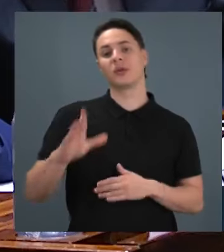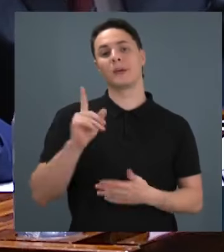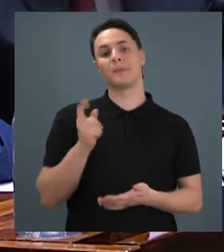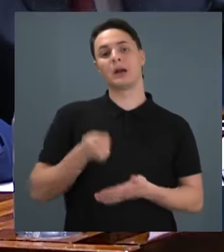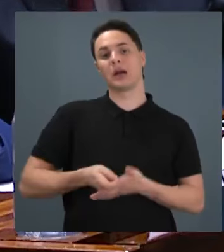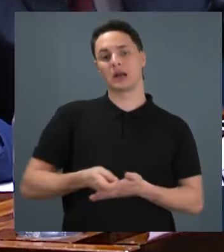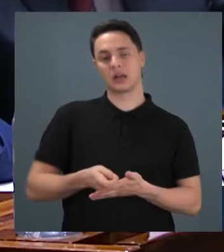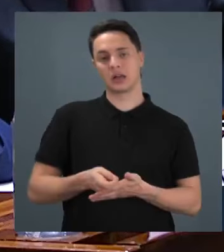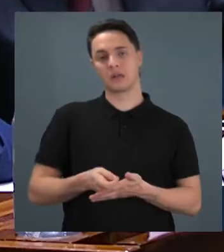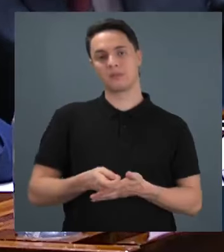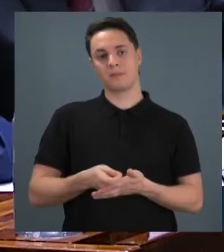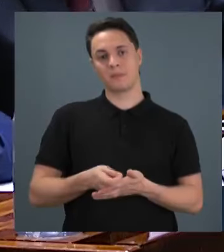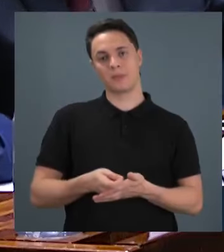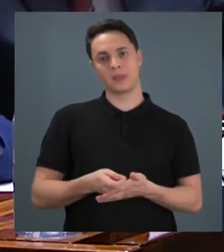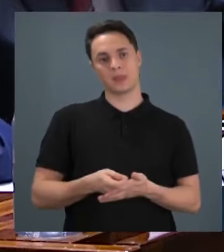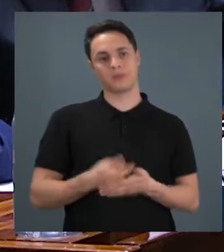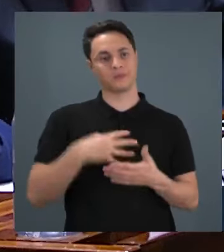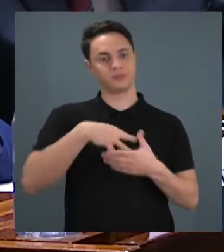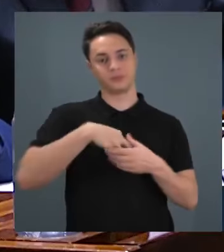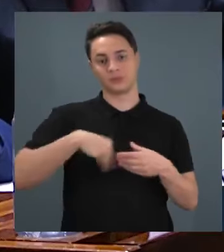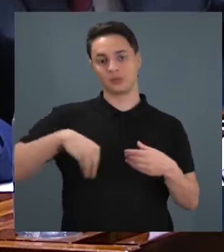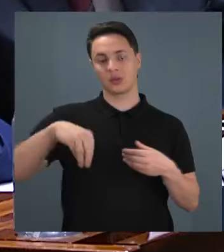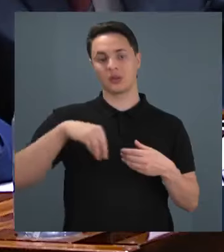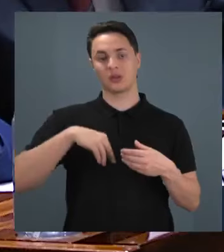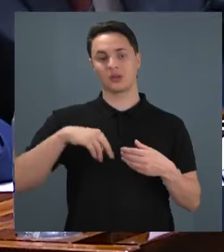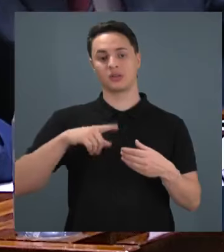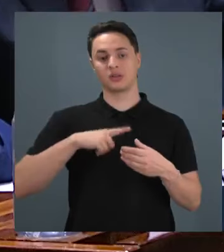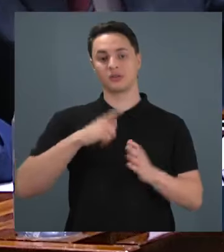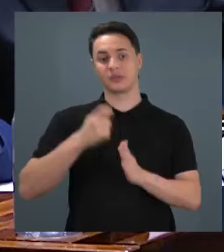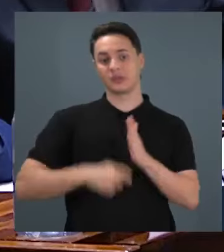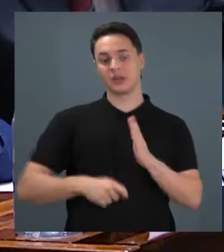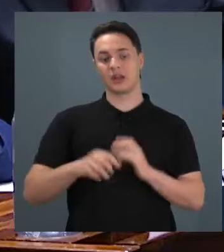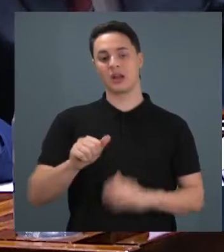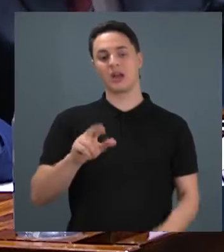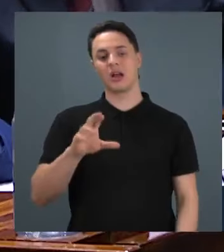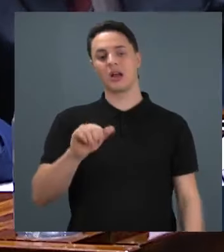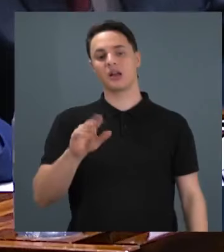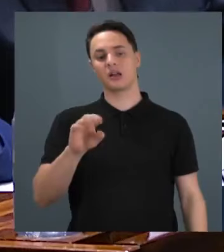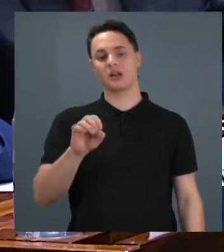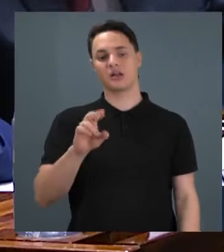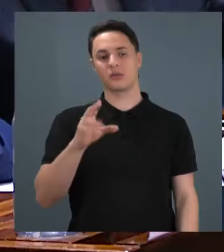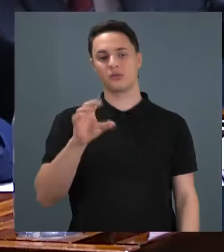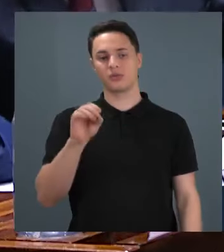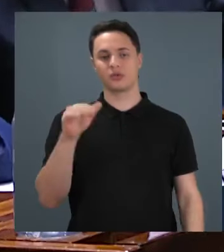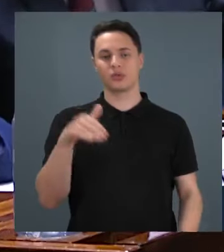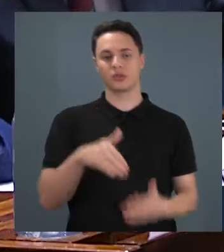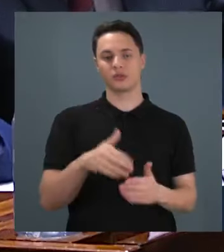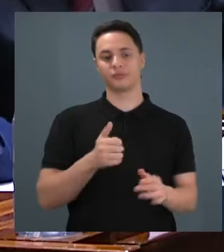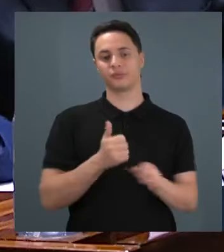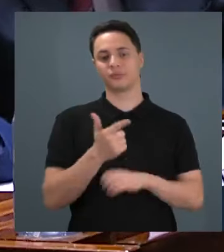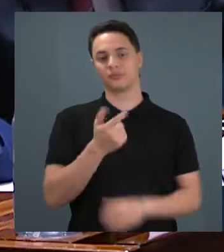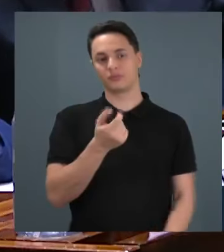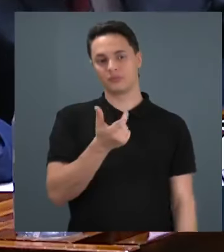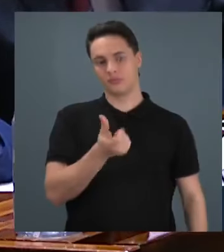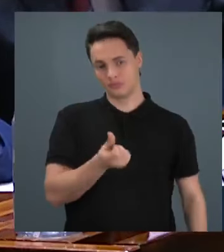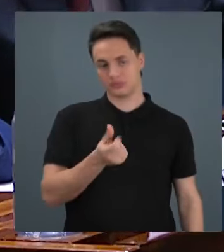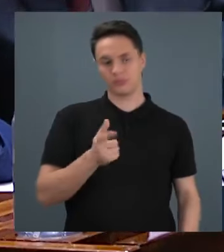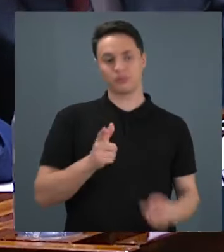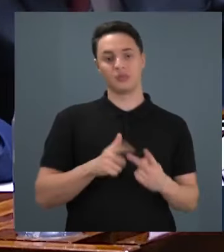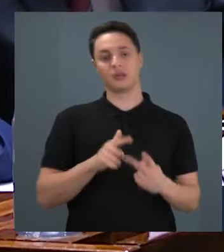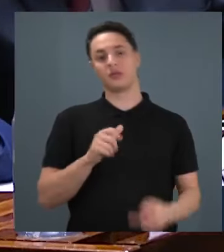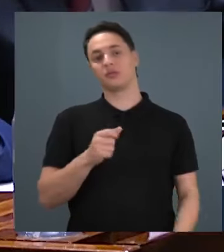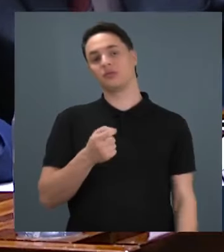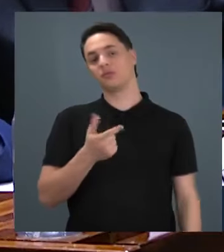pagaria fora do parâmetro fiscal do tal do arcabouço fiscal até 2026. Em 2027, quem vier